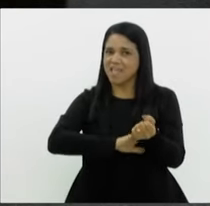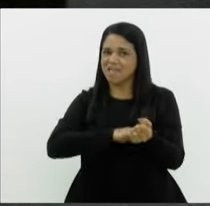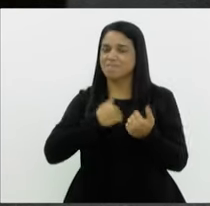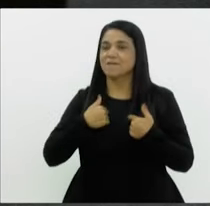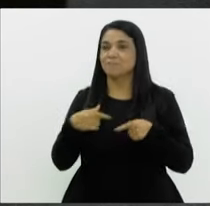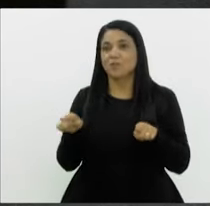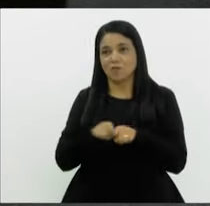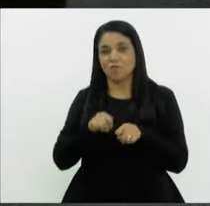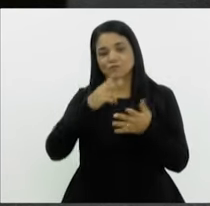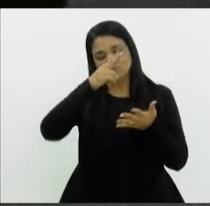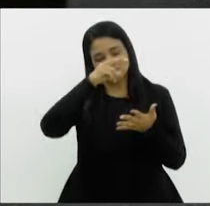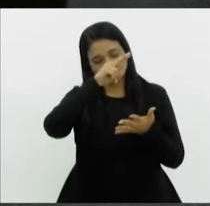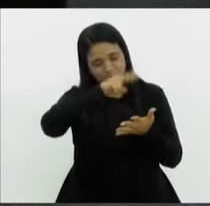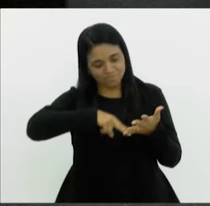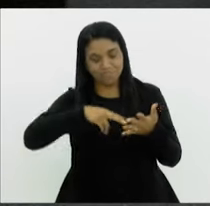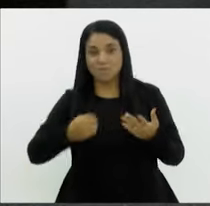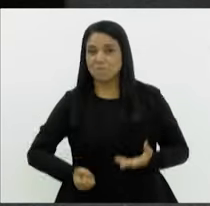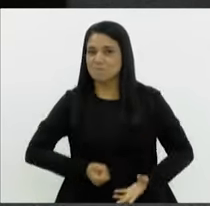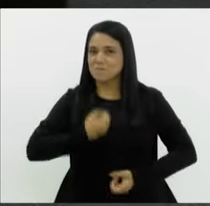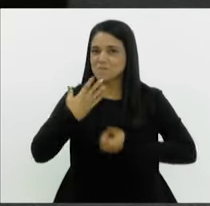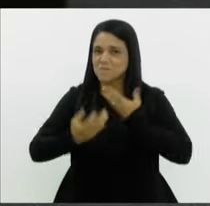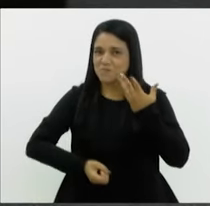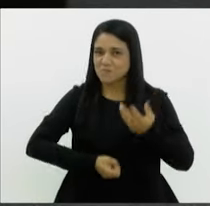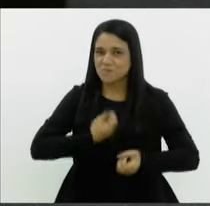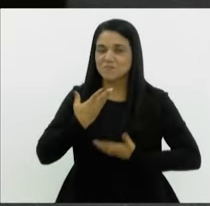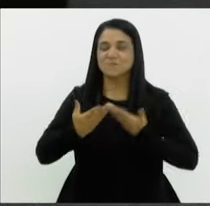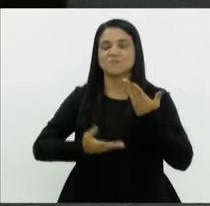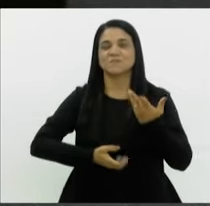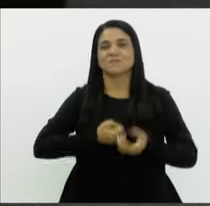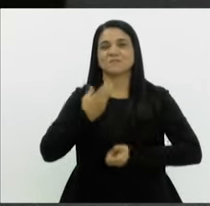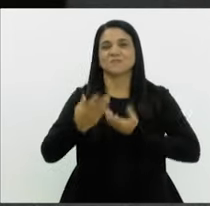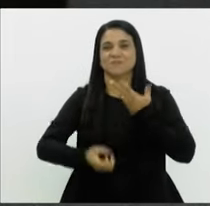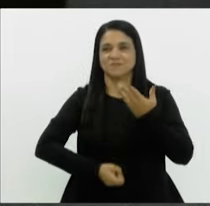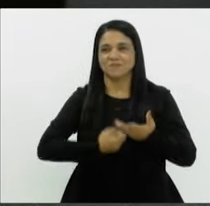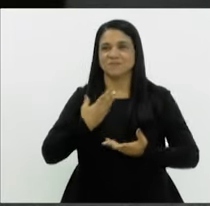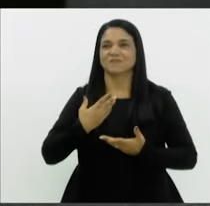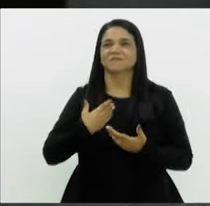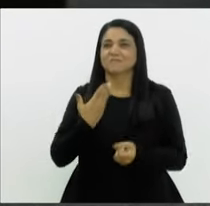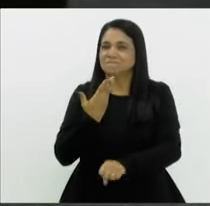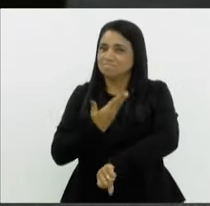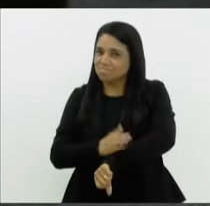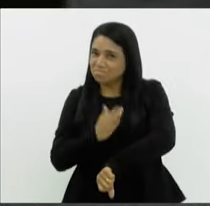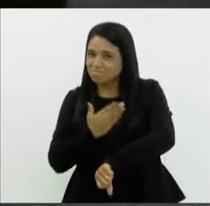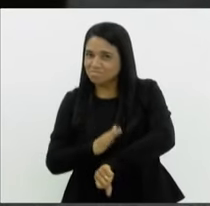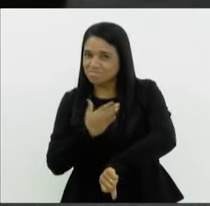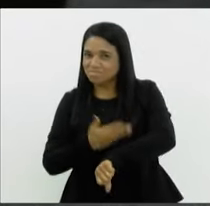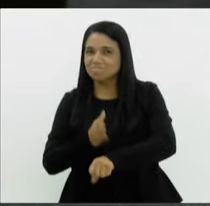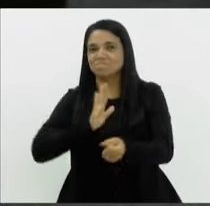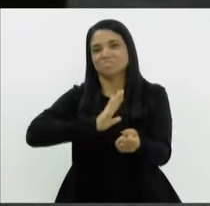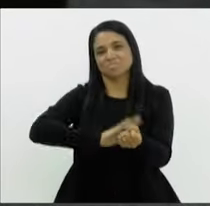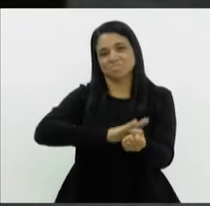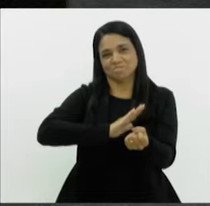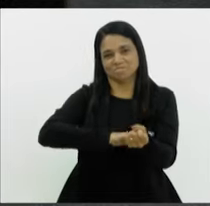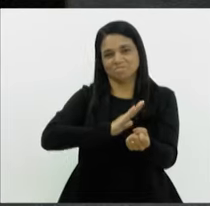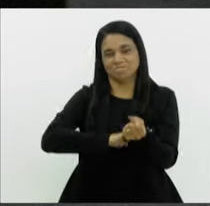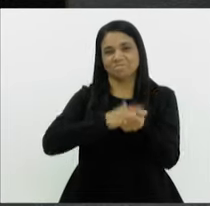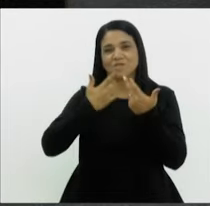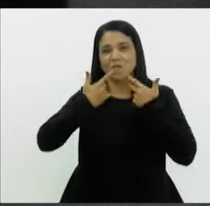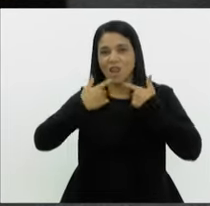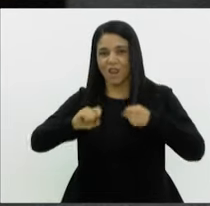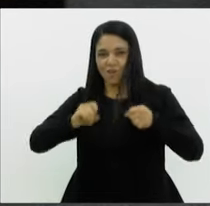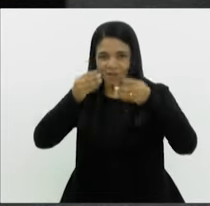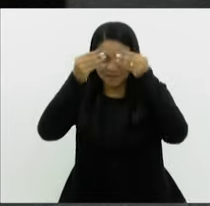eu trouxe uma poesia, vou ler uma parte dela aqui para também ir exercitando a minha rima e a minha